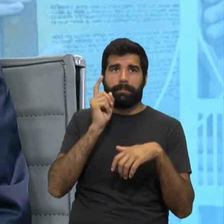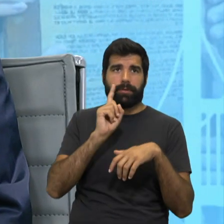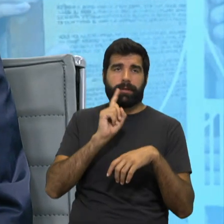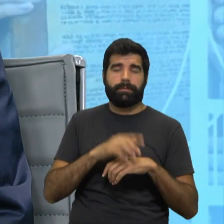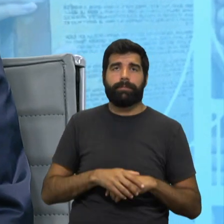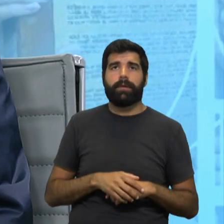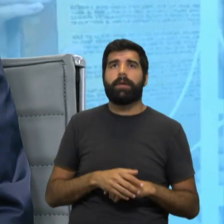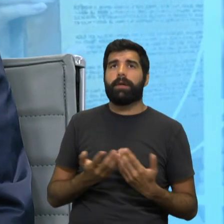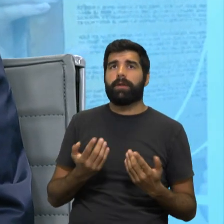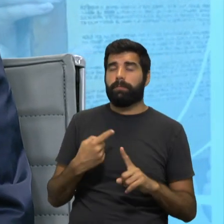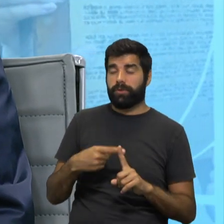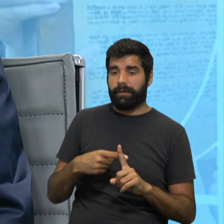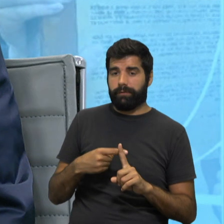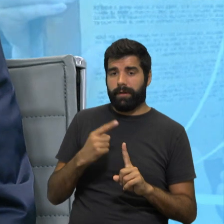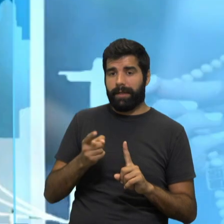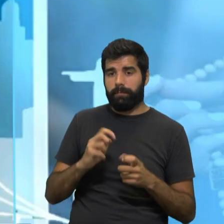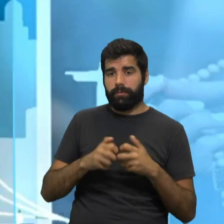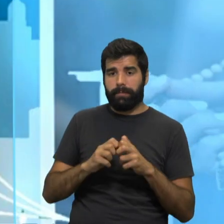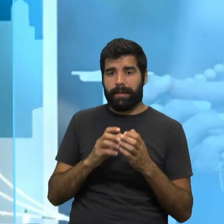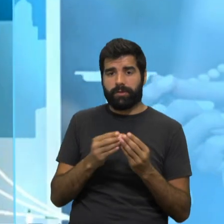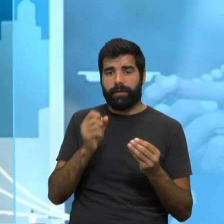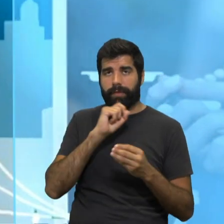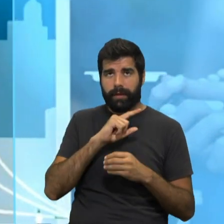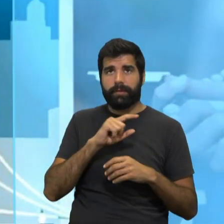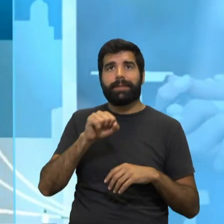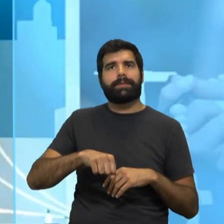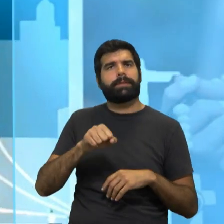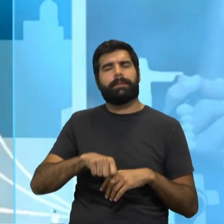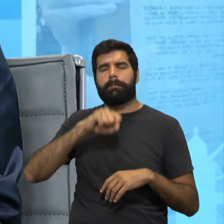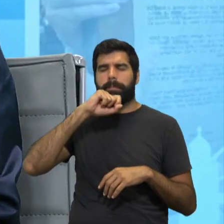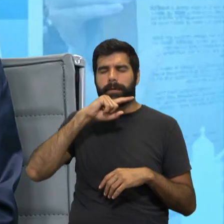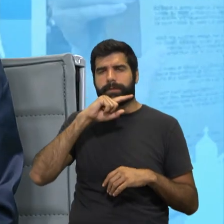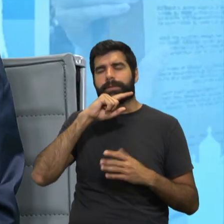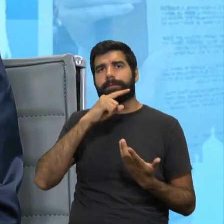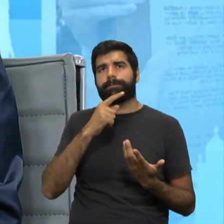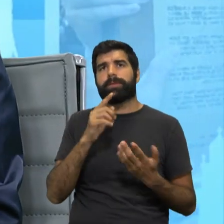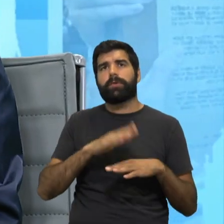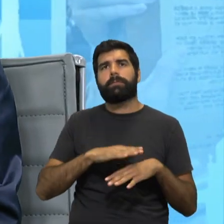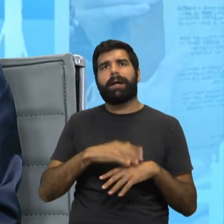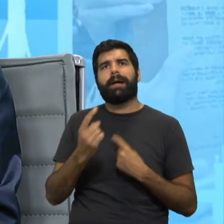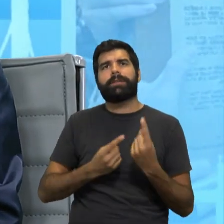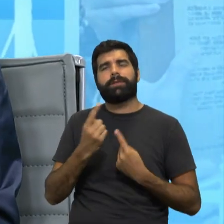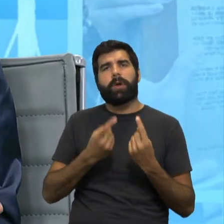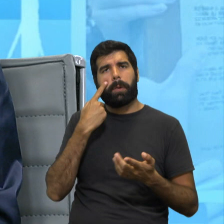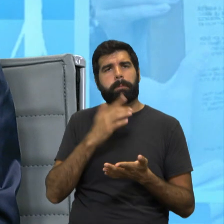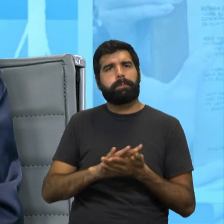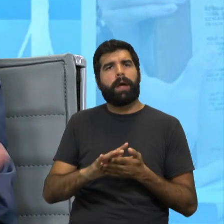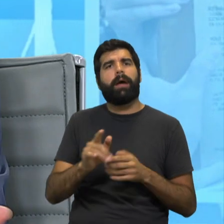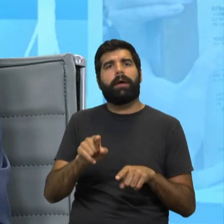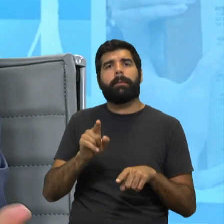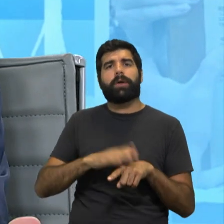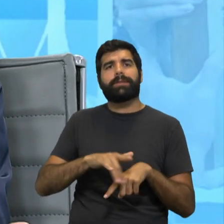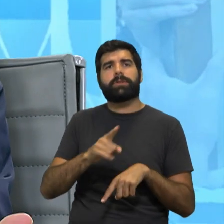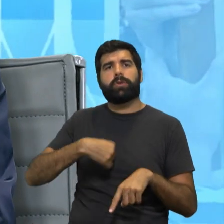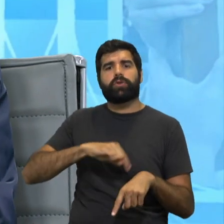positivo para que o problema de facto seja combatido. Seja reconhecido, porque muitas vezes é desconhecido e, portanto, é preciso nós estarmos